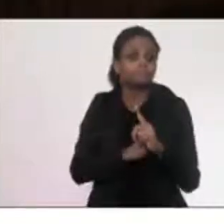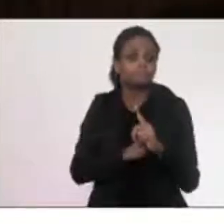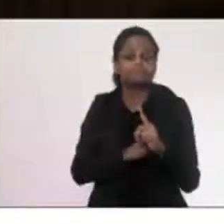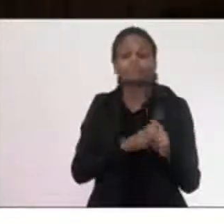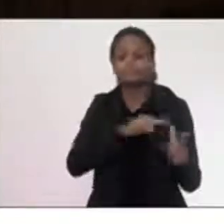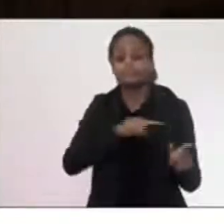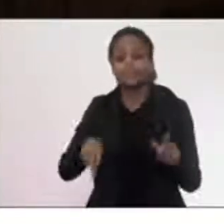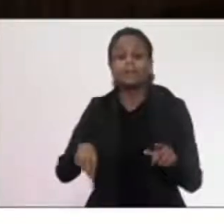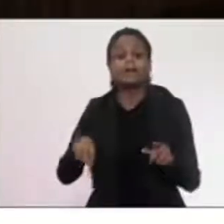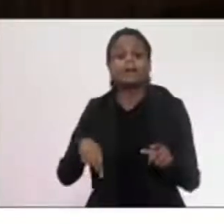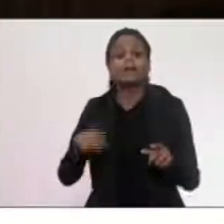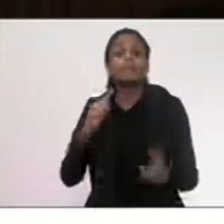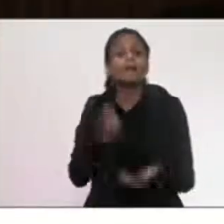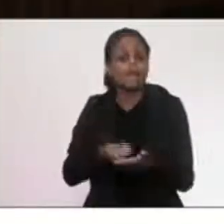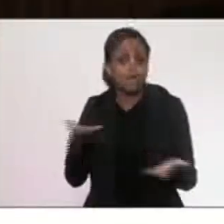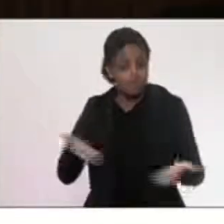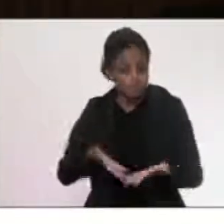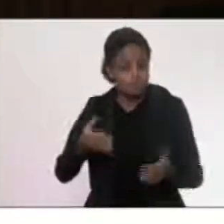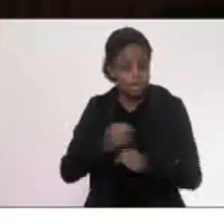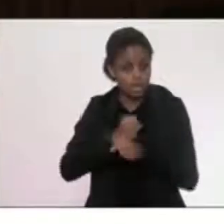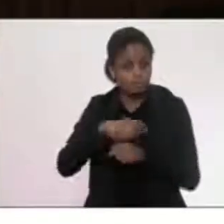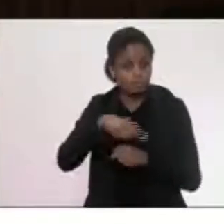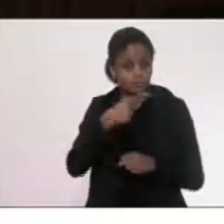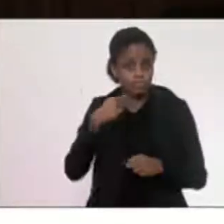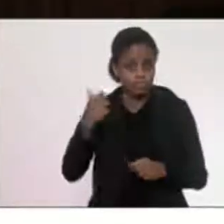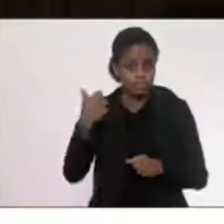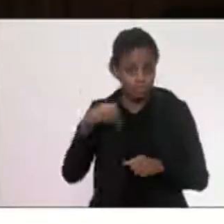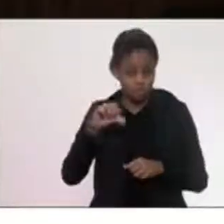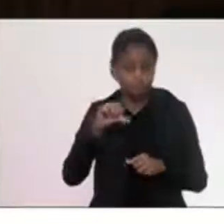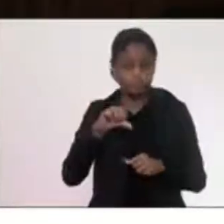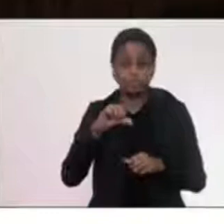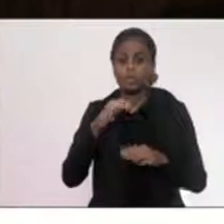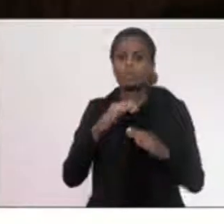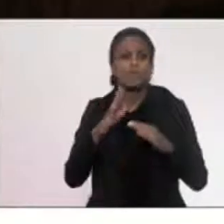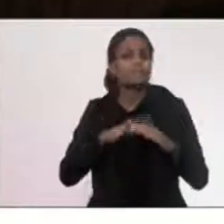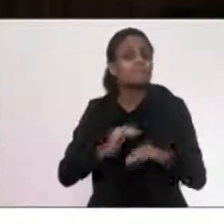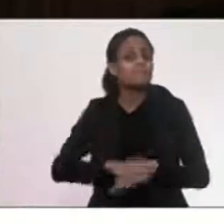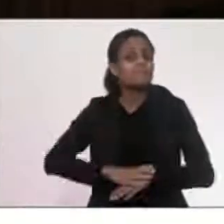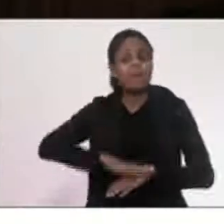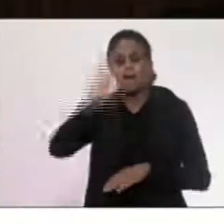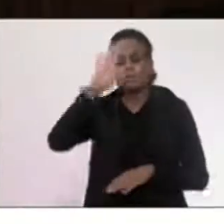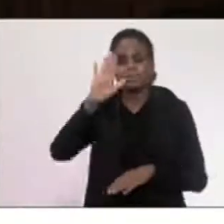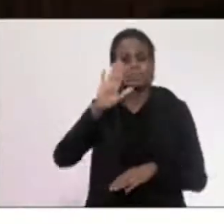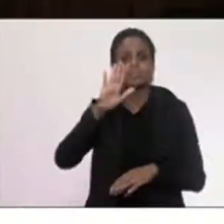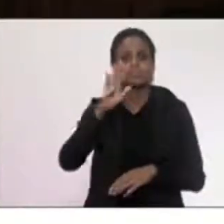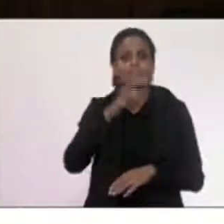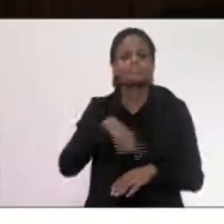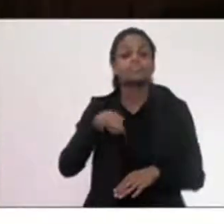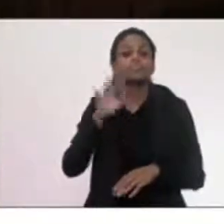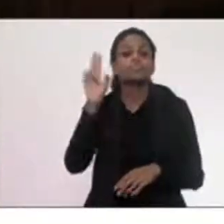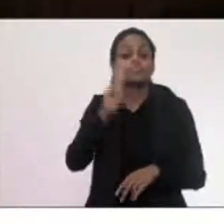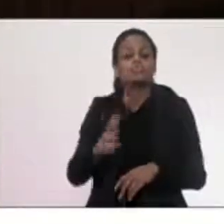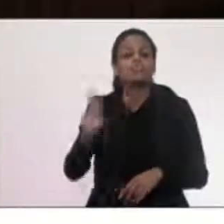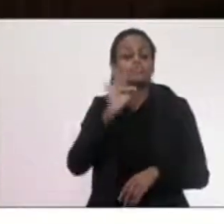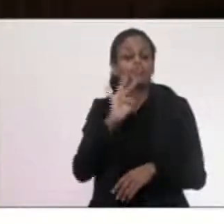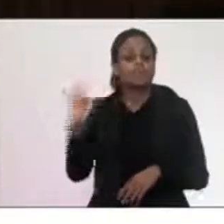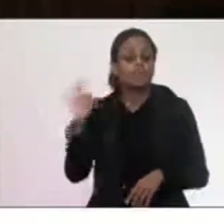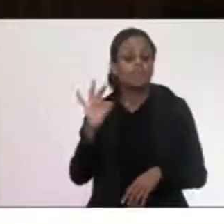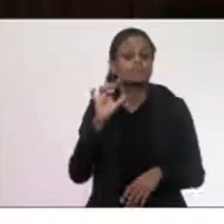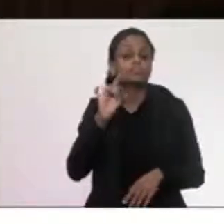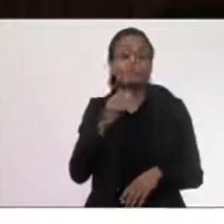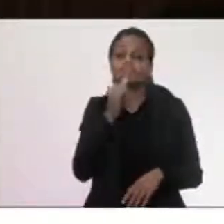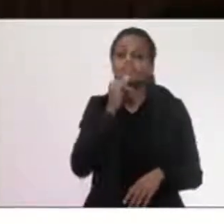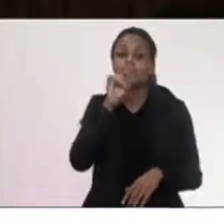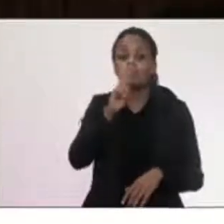2019. Em 2018, a gente bateu o recorde nesse sentido. Foi o ano que bateu nas nossas universidades federais. Só na FRJ,